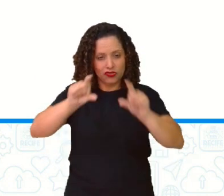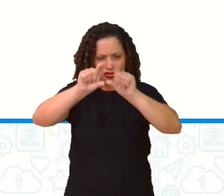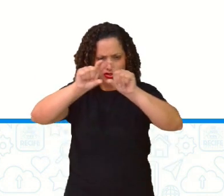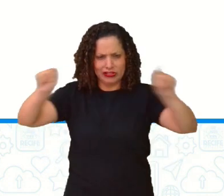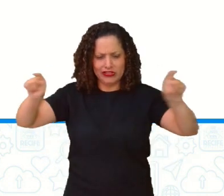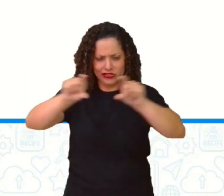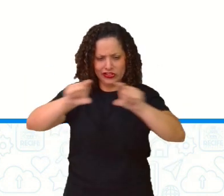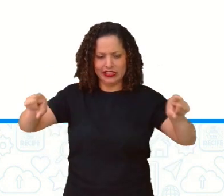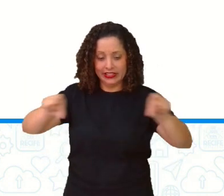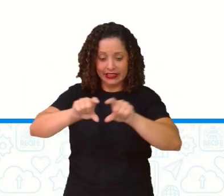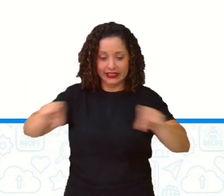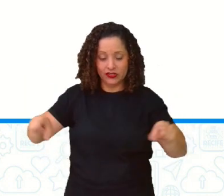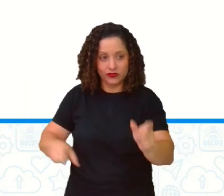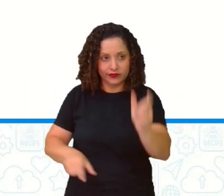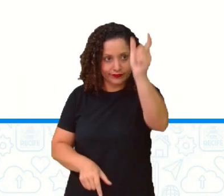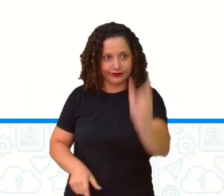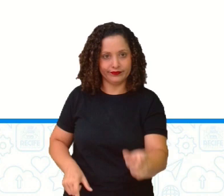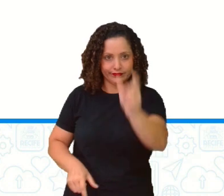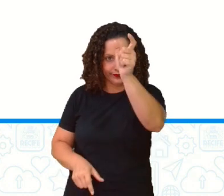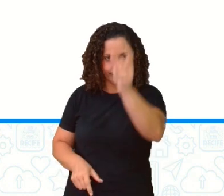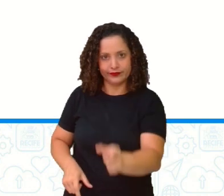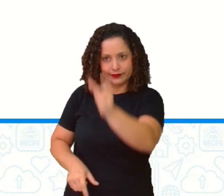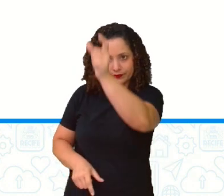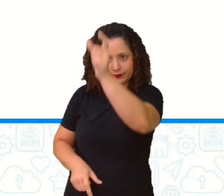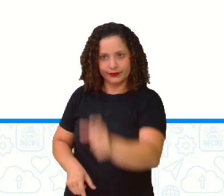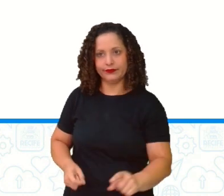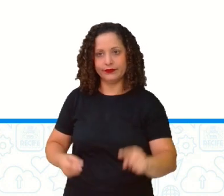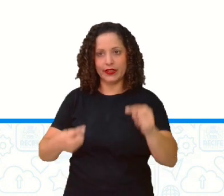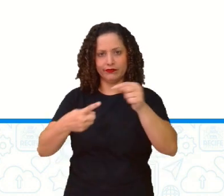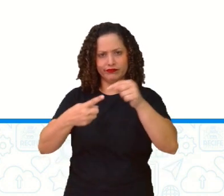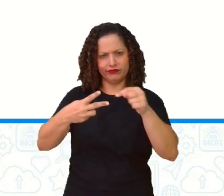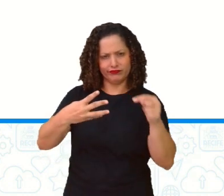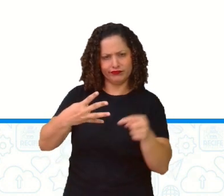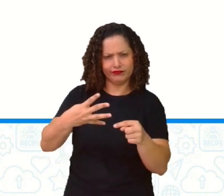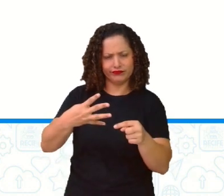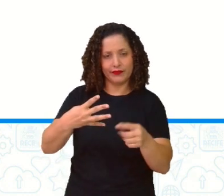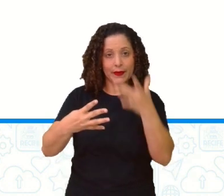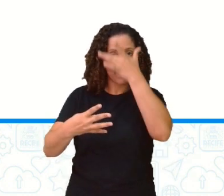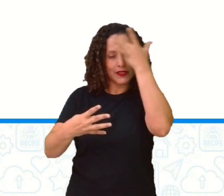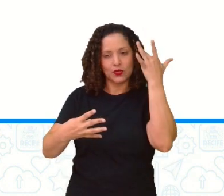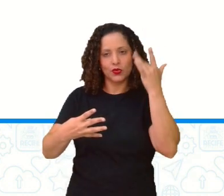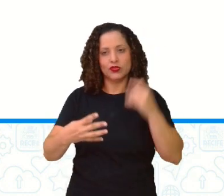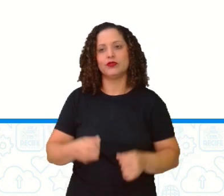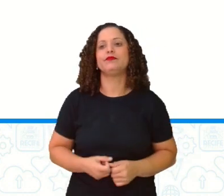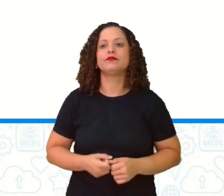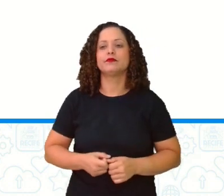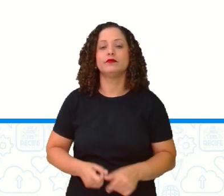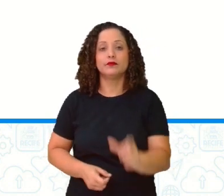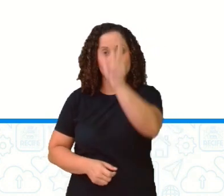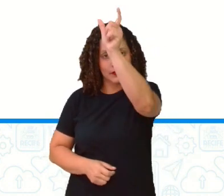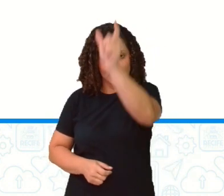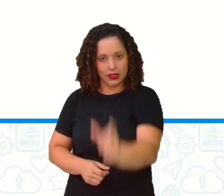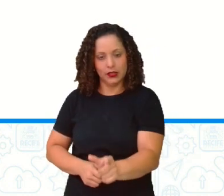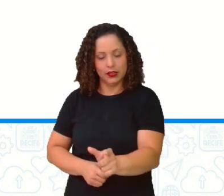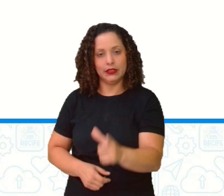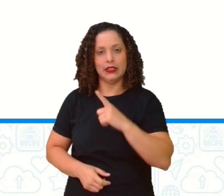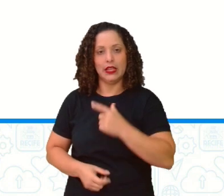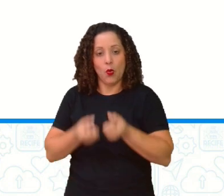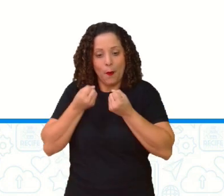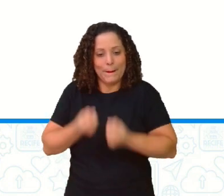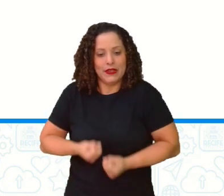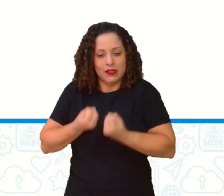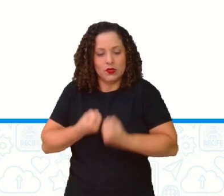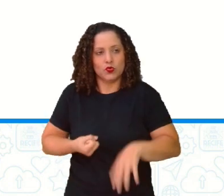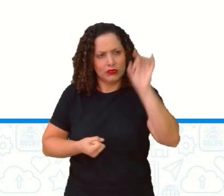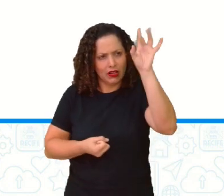Então, eu tenho José, André, Ana e Lídia. Na segunda coluna, eu tenho o peso de cada